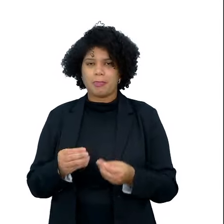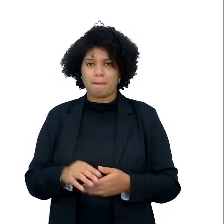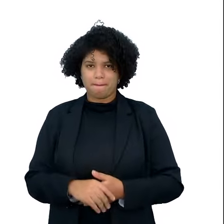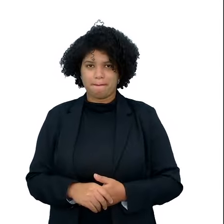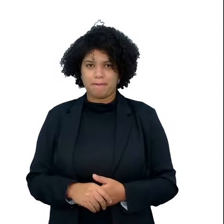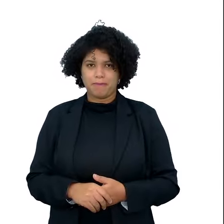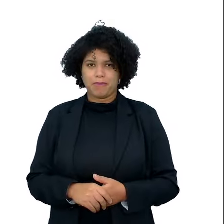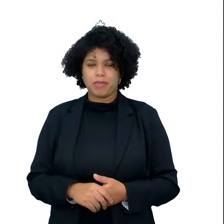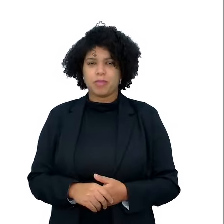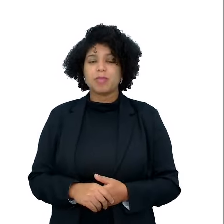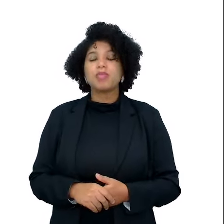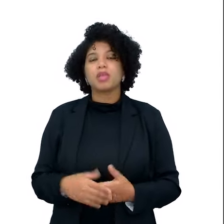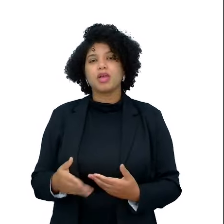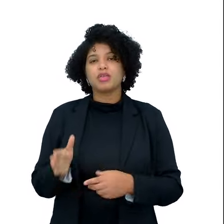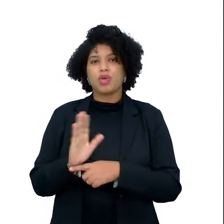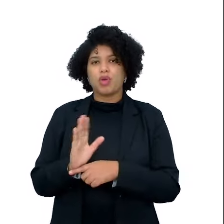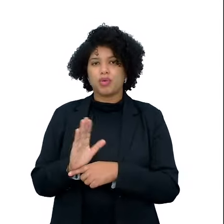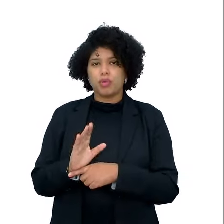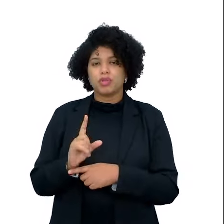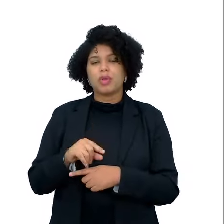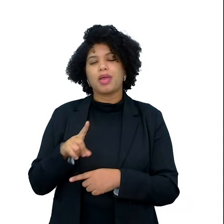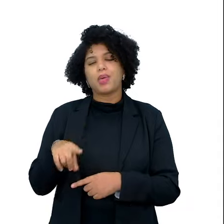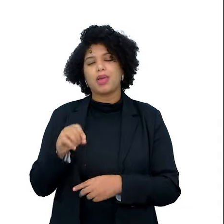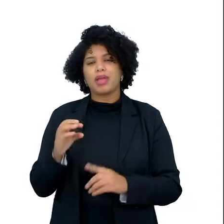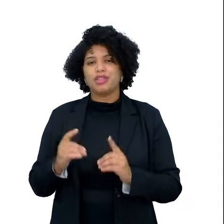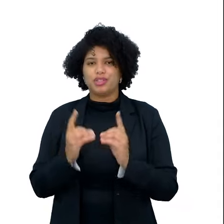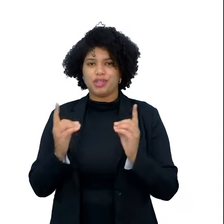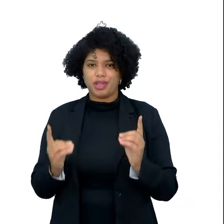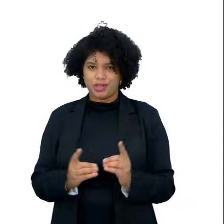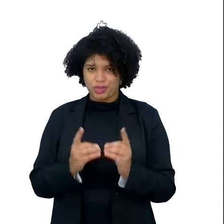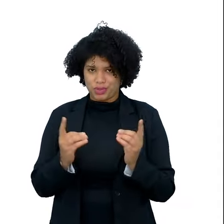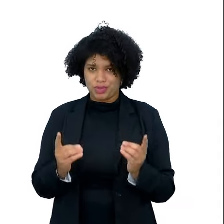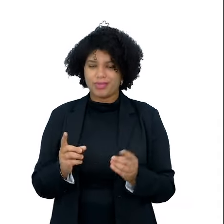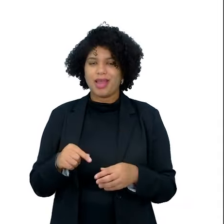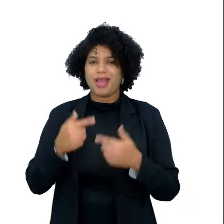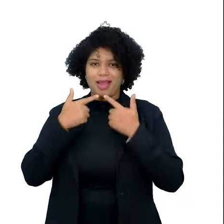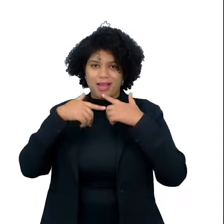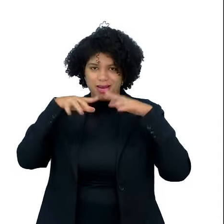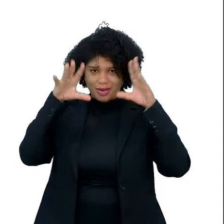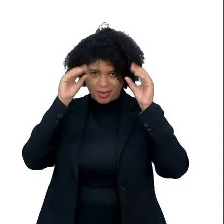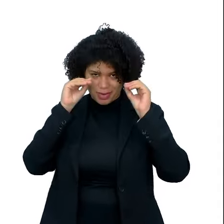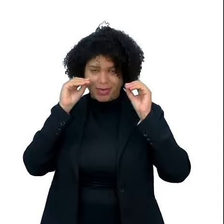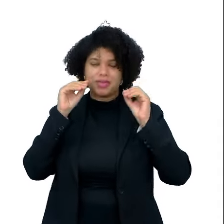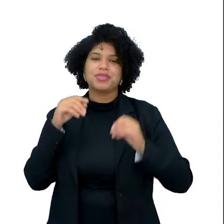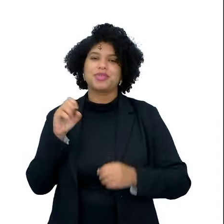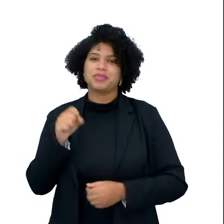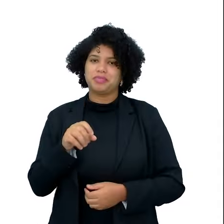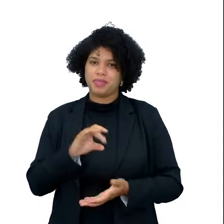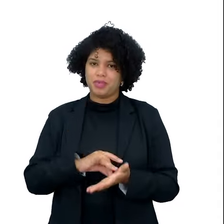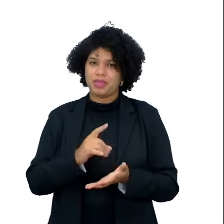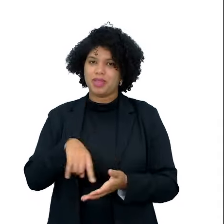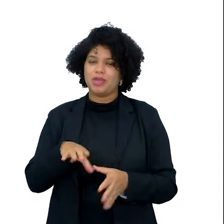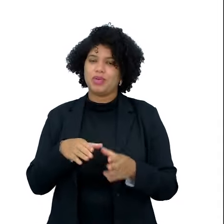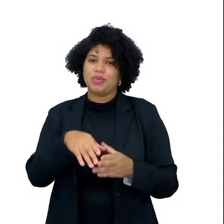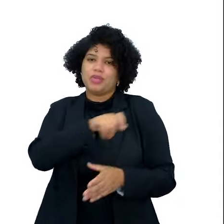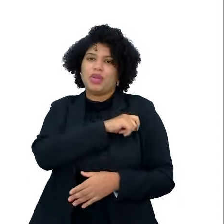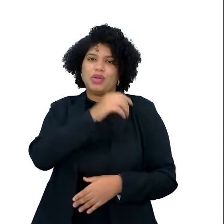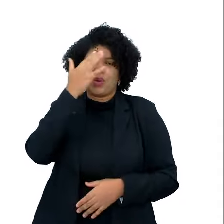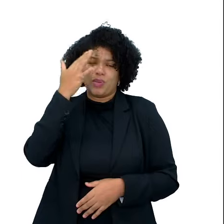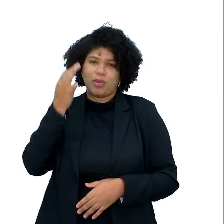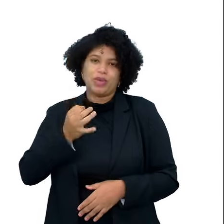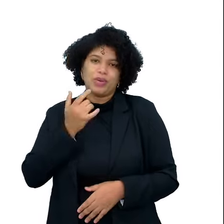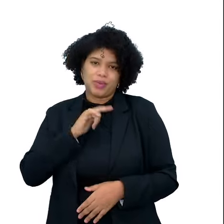Os vídeos do Iberê, eles são muito didáticos. Eles têm uma linguagem que, de fato, o aluno compreende.